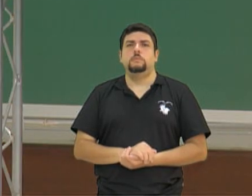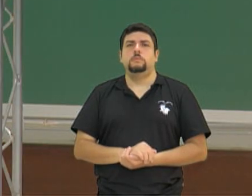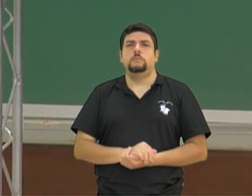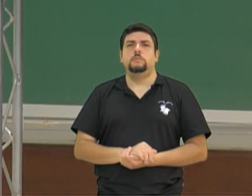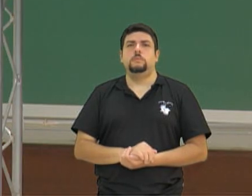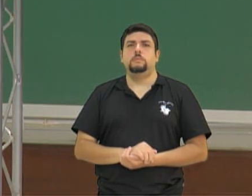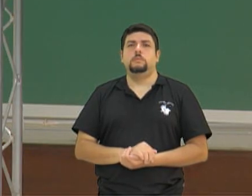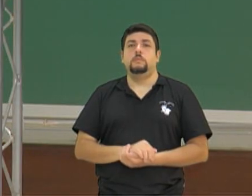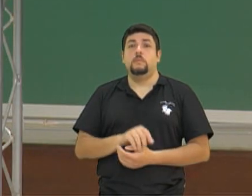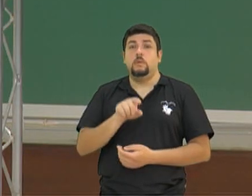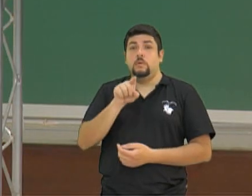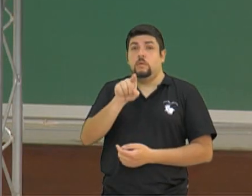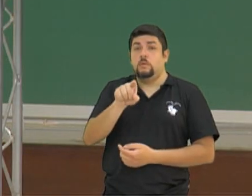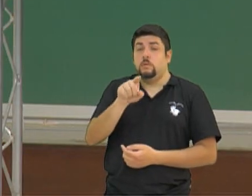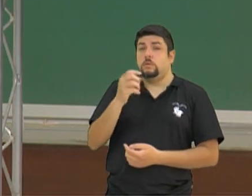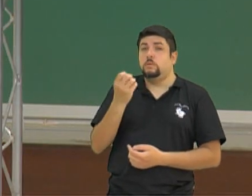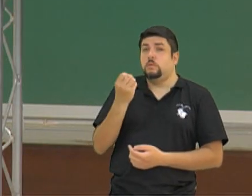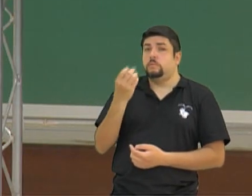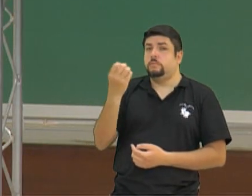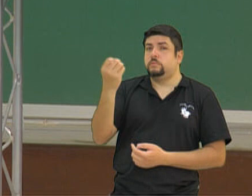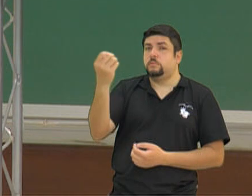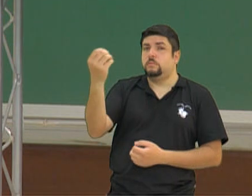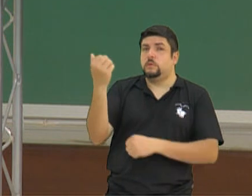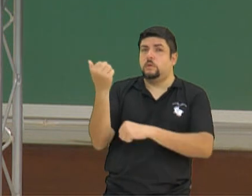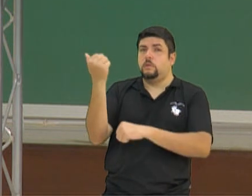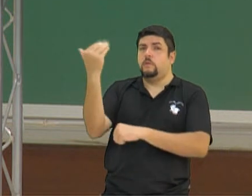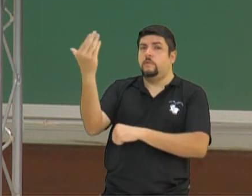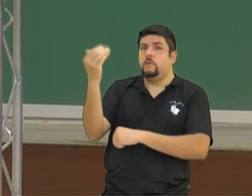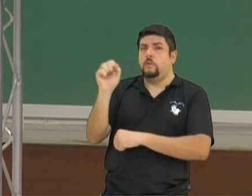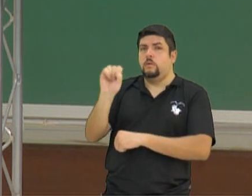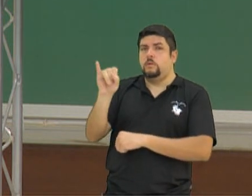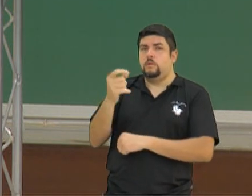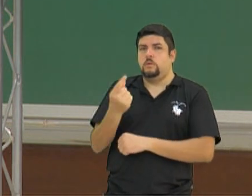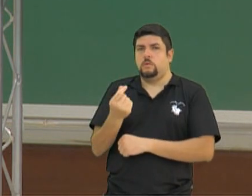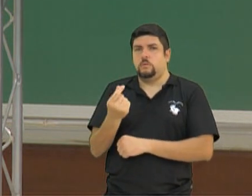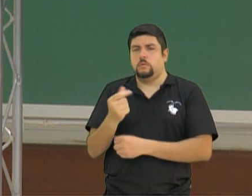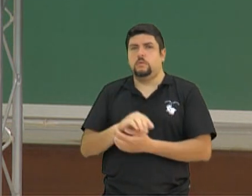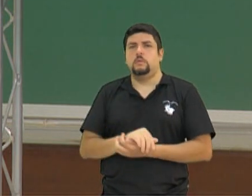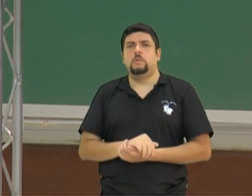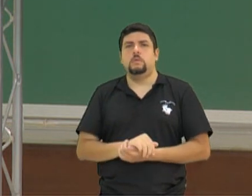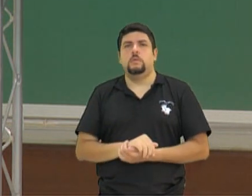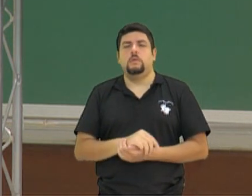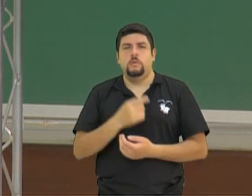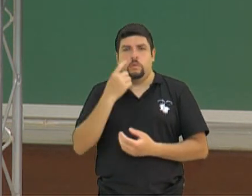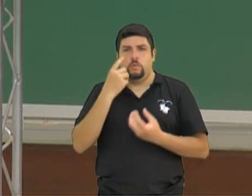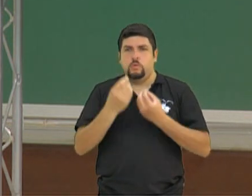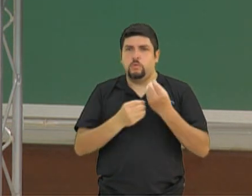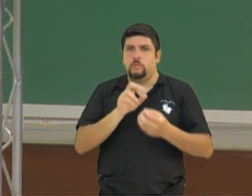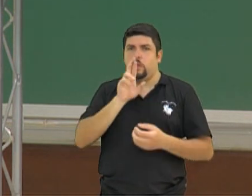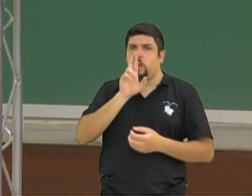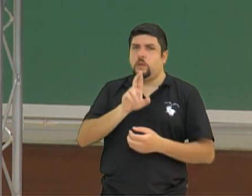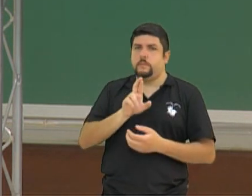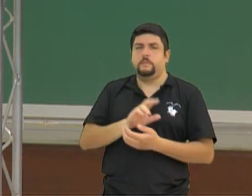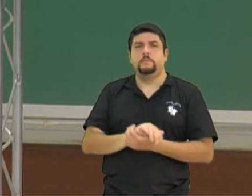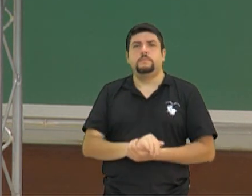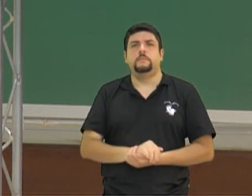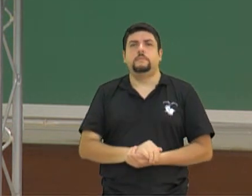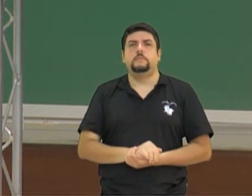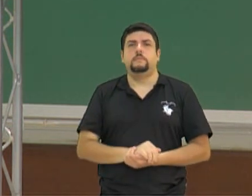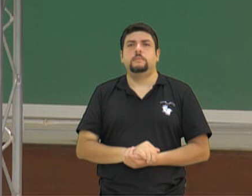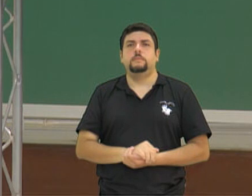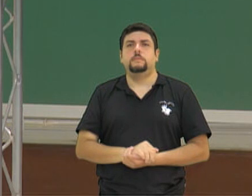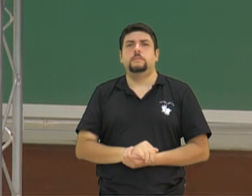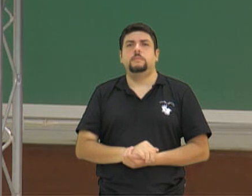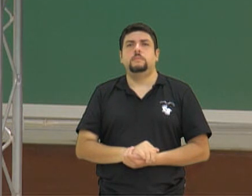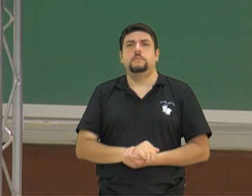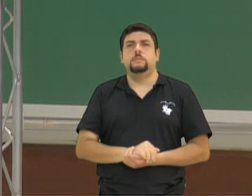para o exterior se você tivesse dinheiro? Yes. Yes, I would travel abroad if I had money. Ah, no final